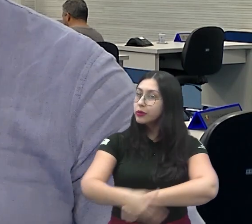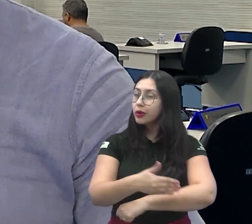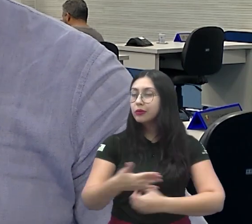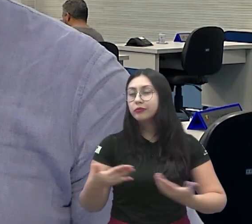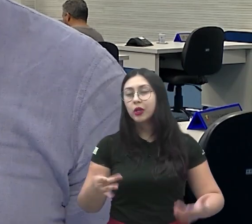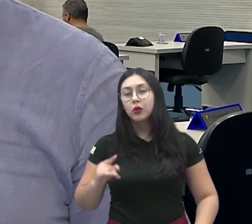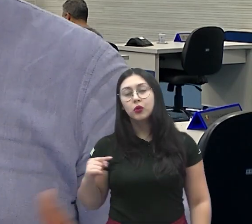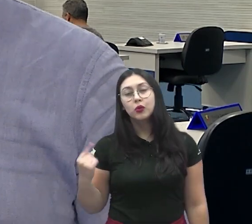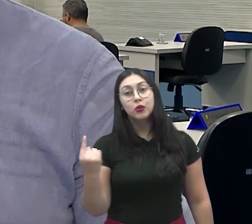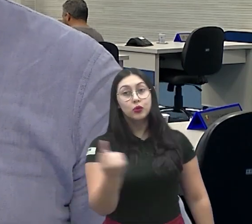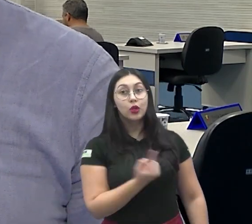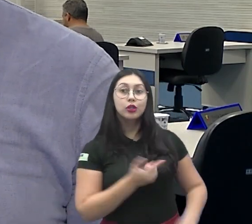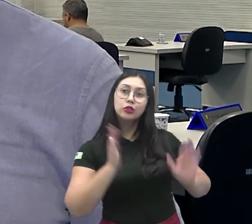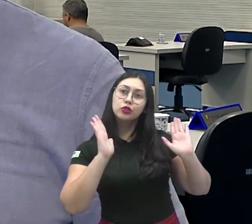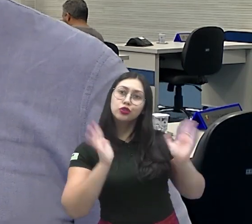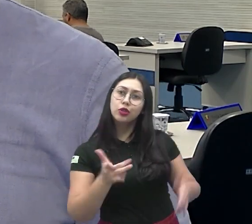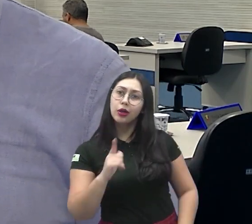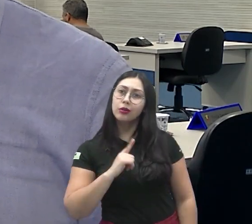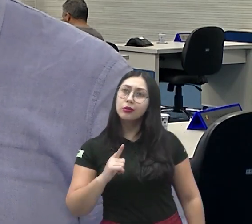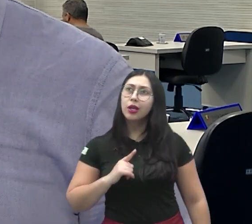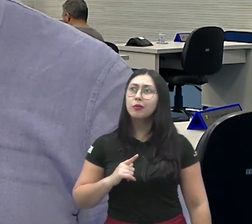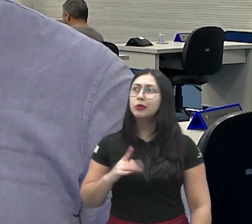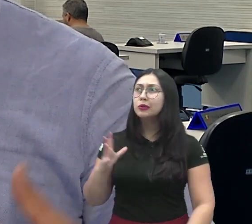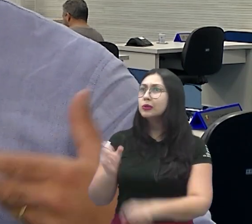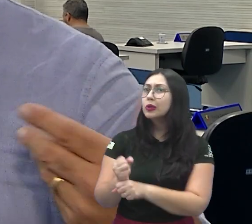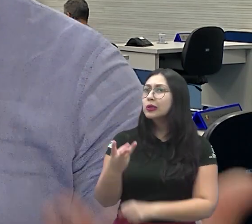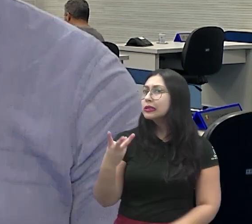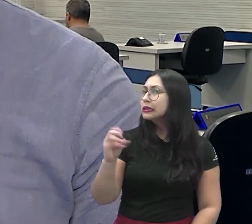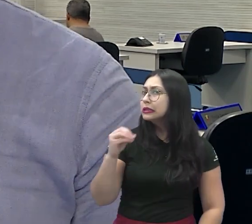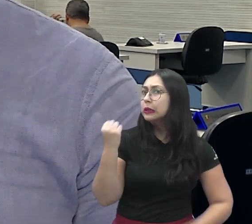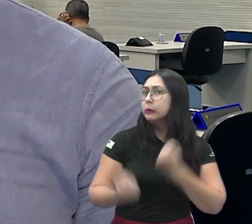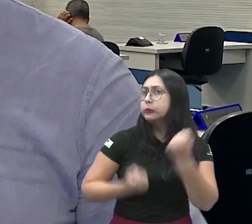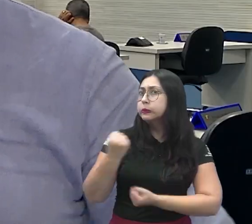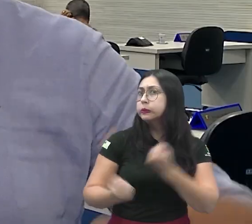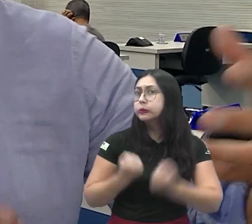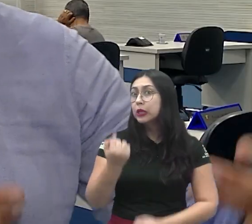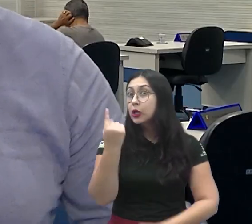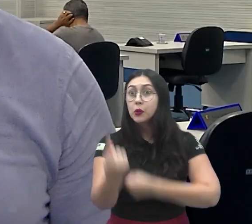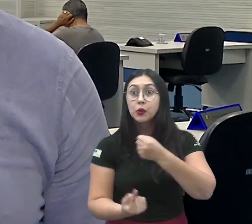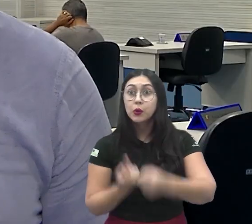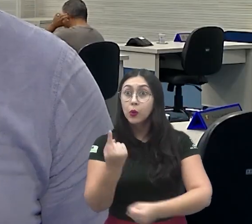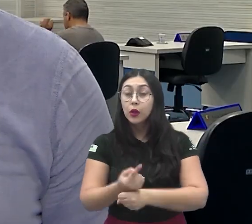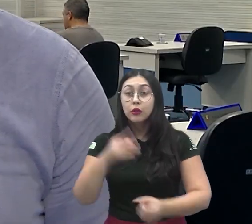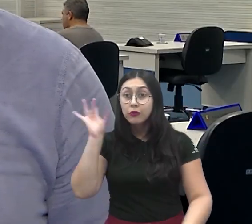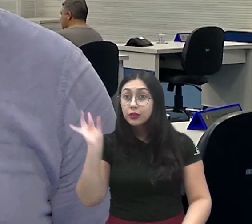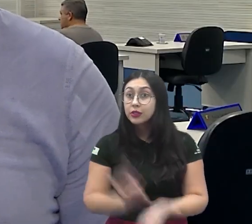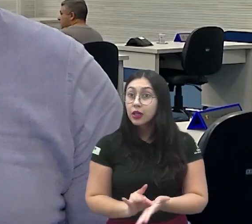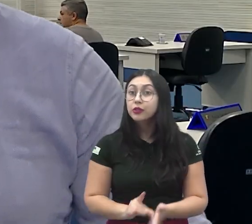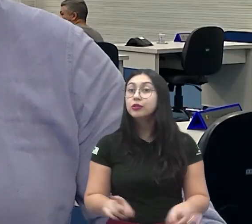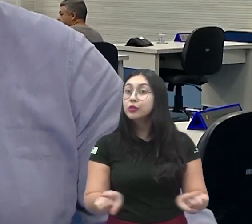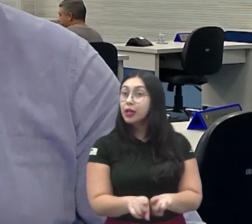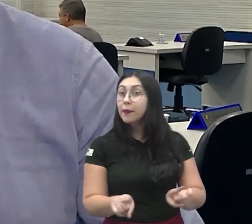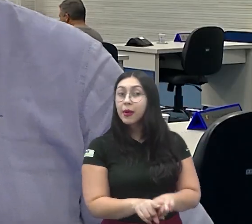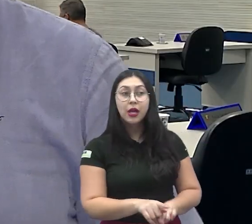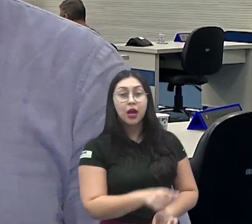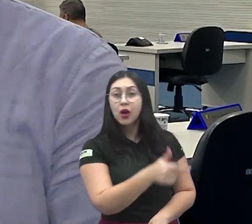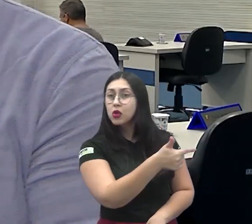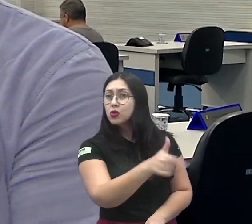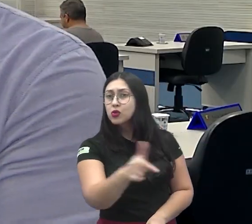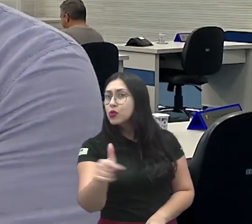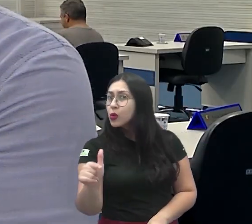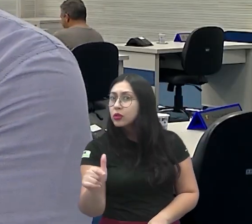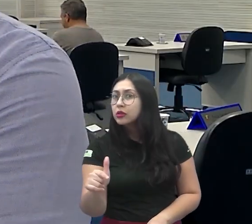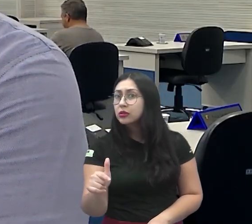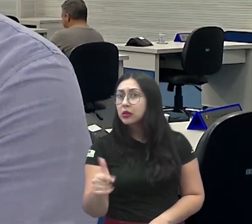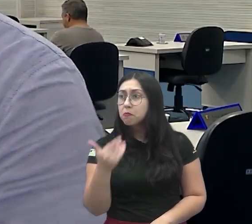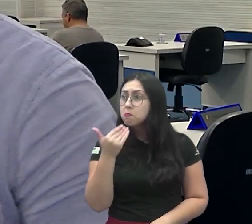corridas de rua. Então nós aqui já temos mais de 30 corridas no ano no nosso calendário, né, oficializada, fora